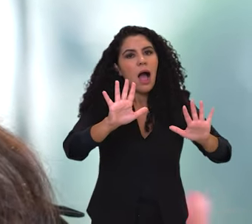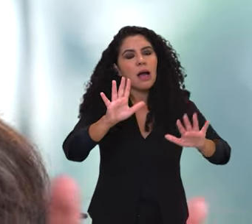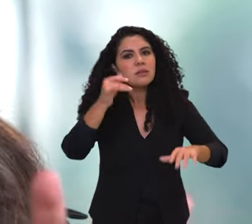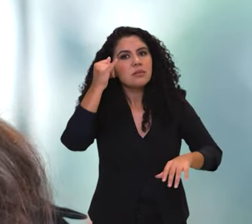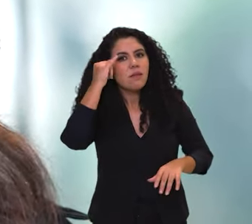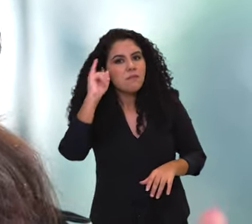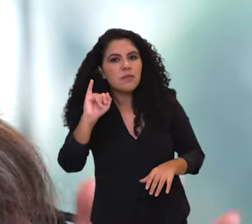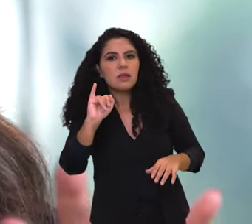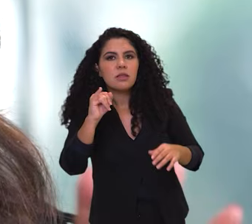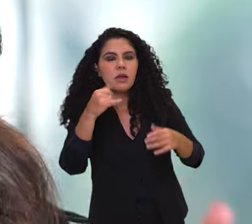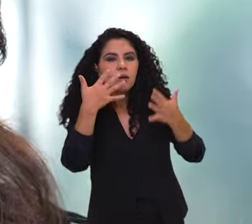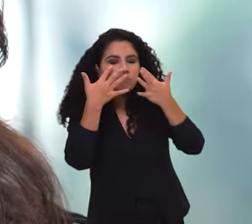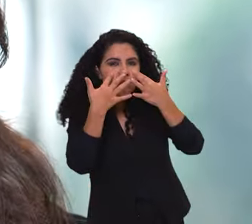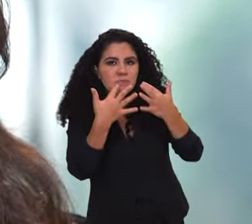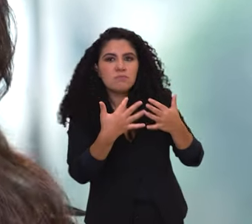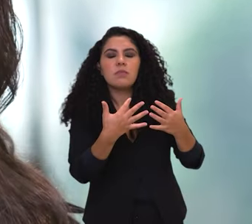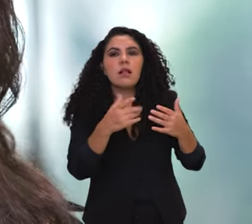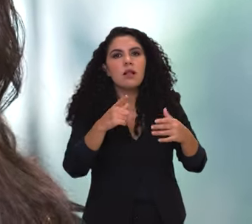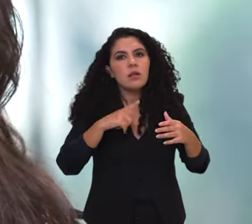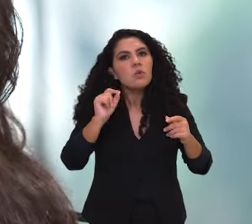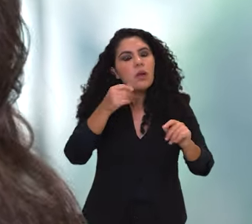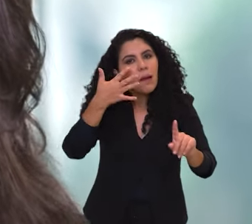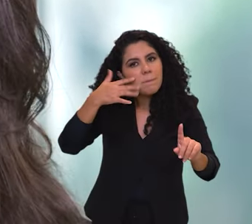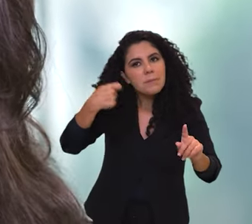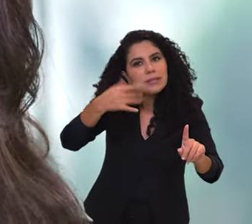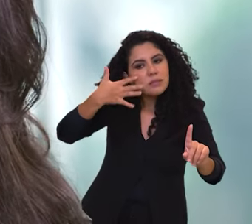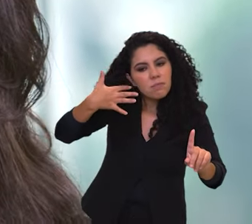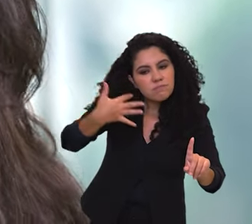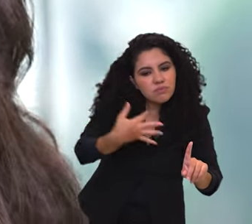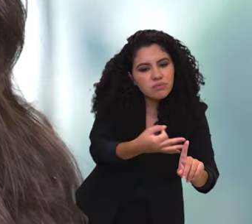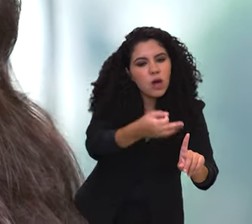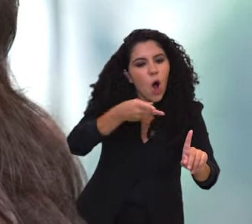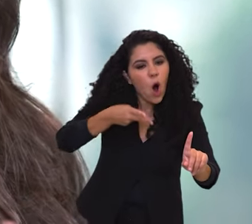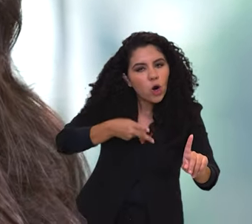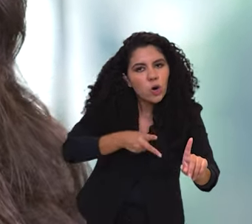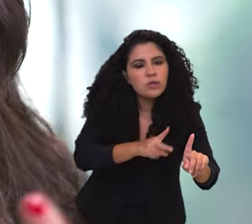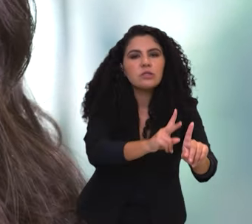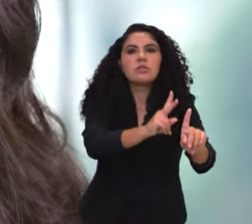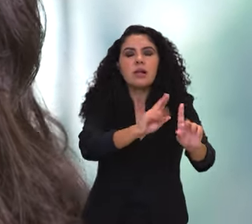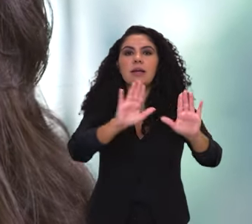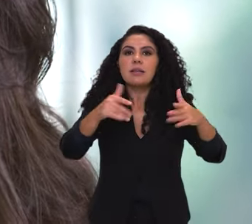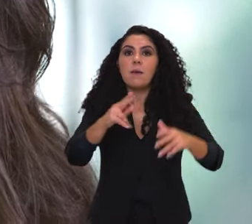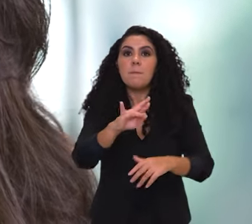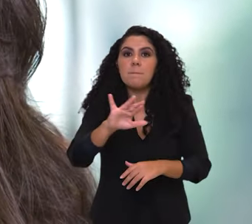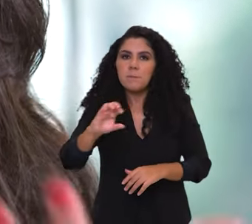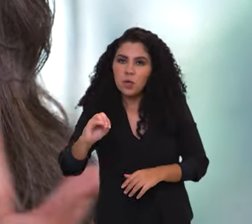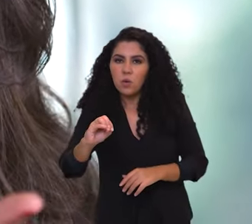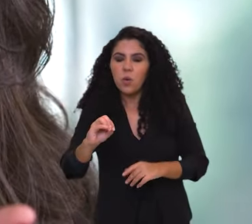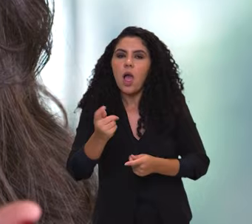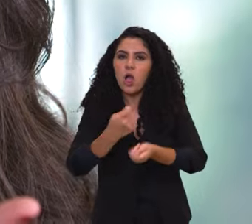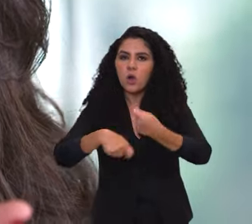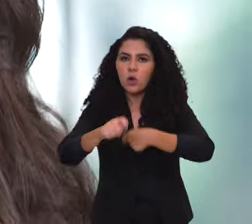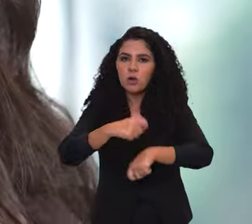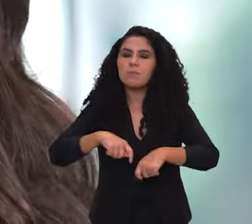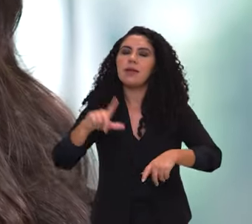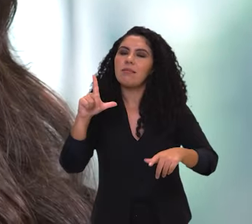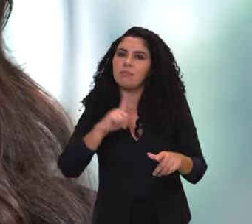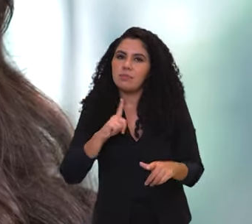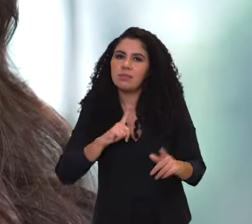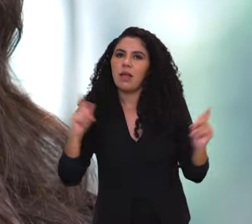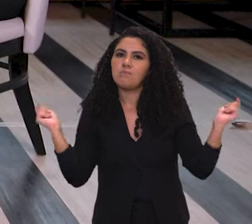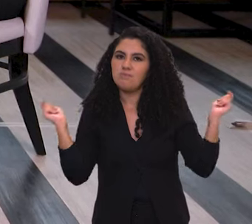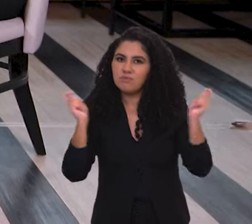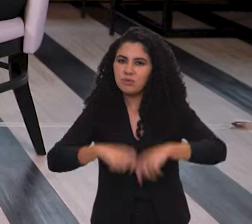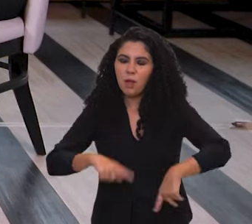descuidar daquelas comunidades que estão à margem dos processos econômicos. Então, a bioeconomia ela tem o potencial de ser inclusiva e de